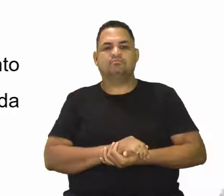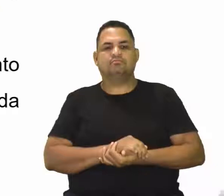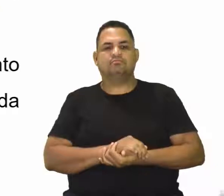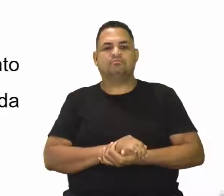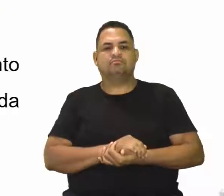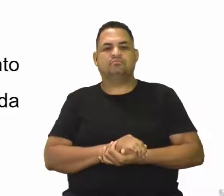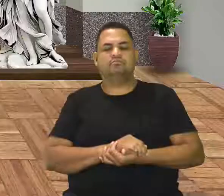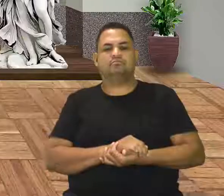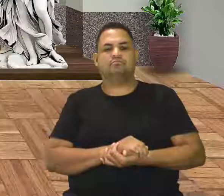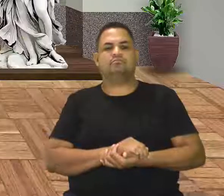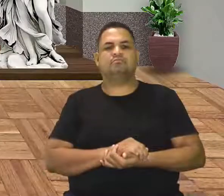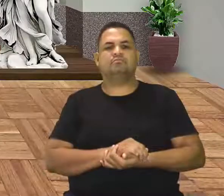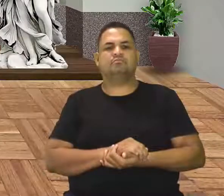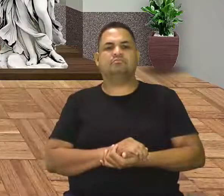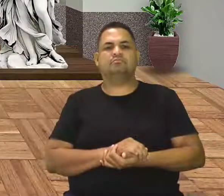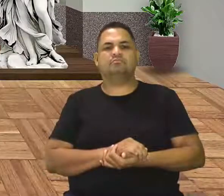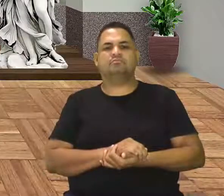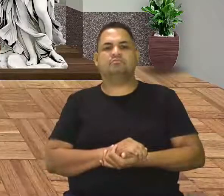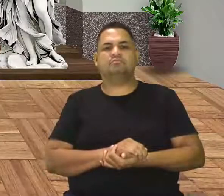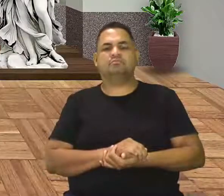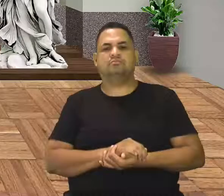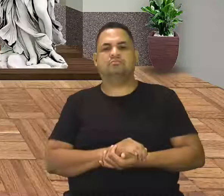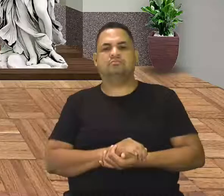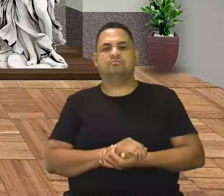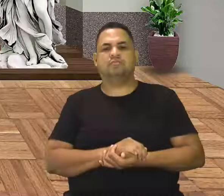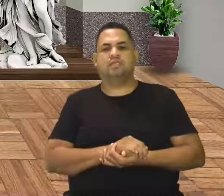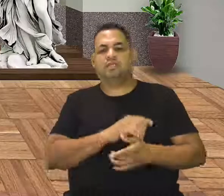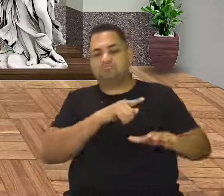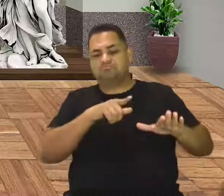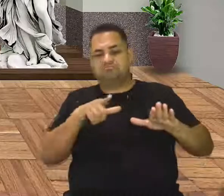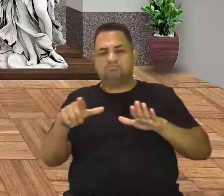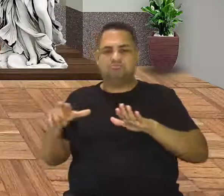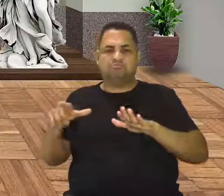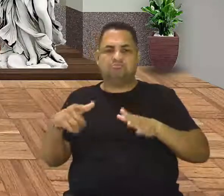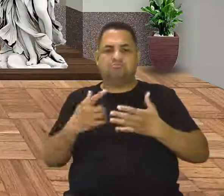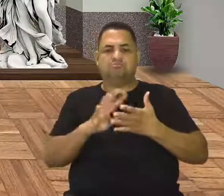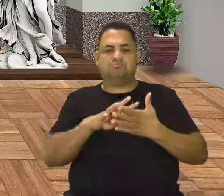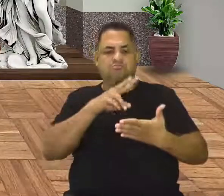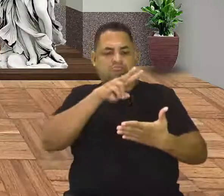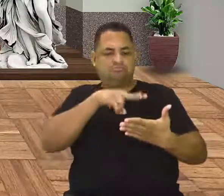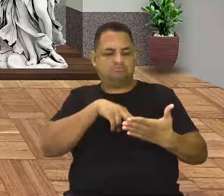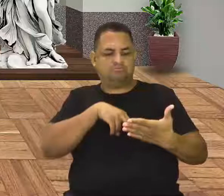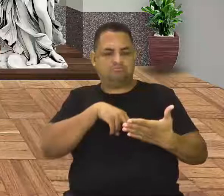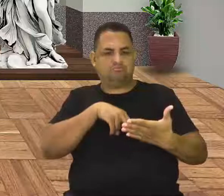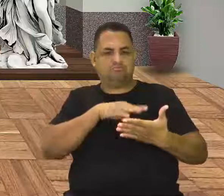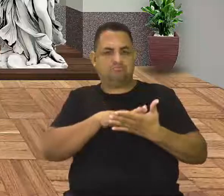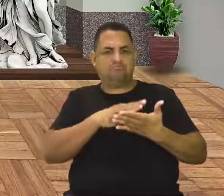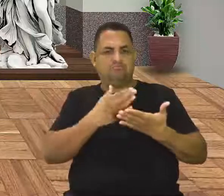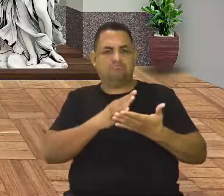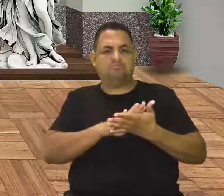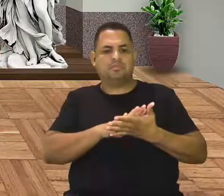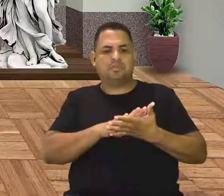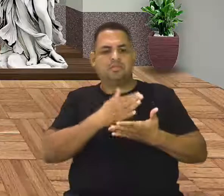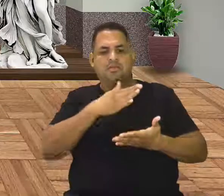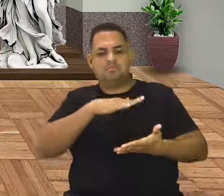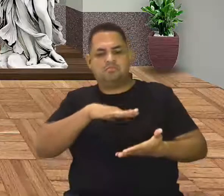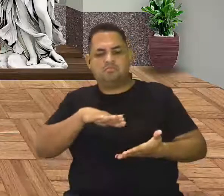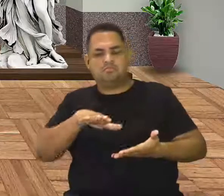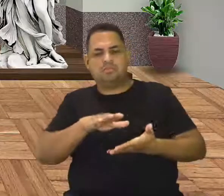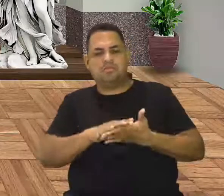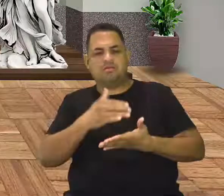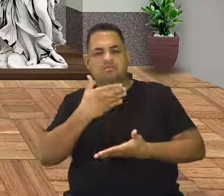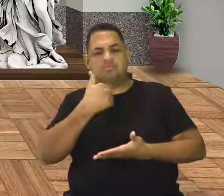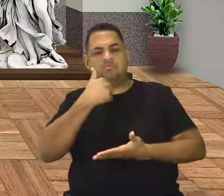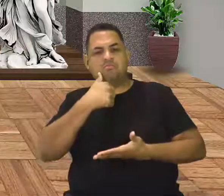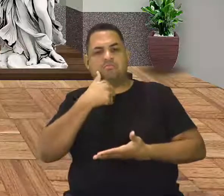planeta. Vem para mim. Essa semana eu li uma matéria de uma garota brasileira